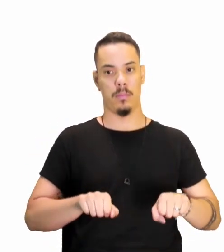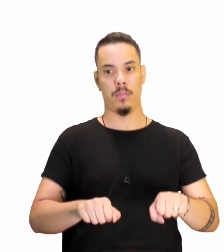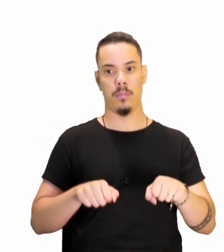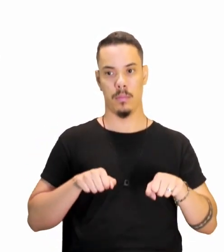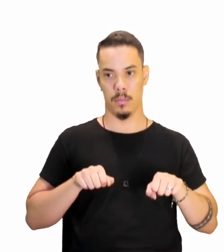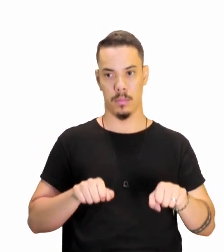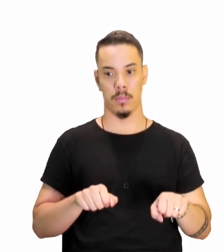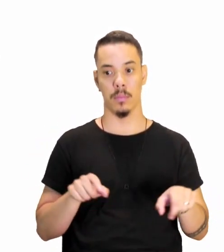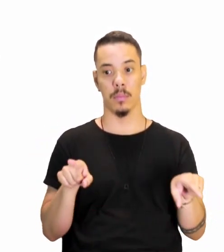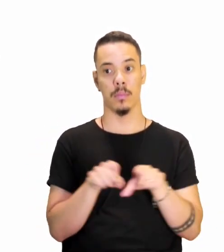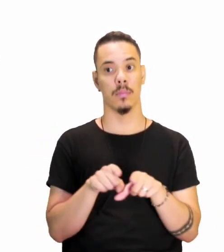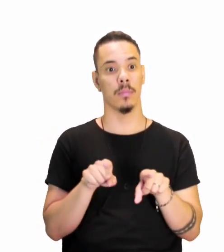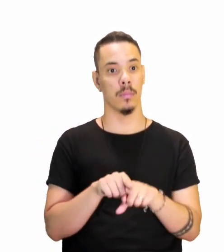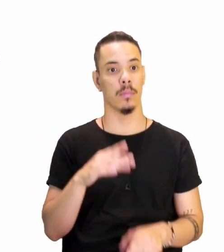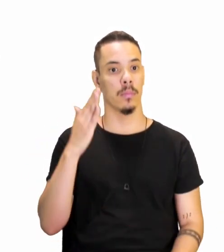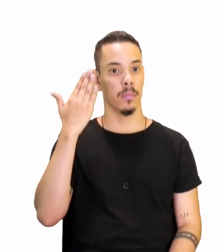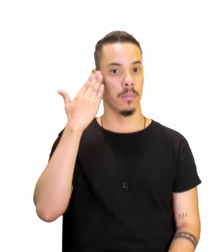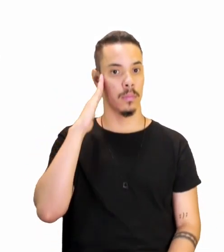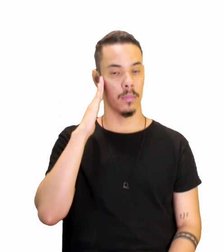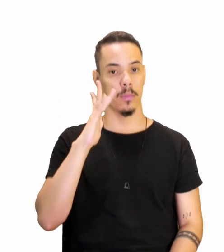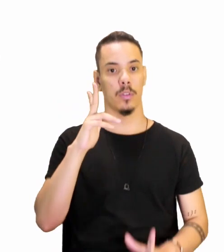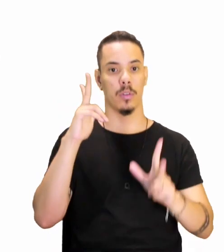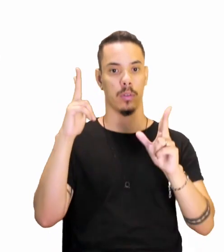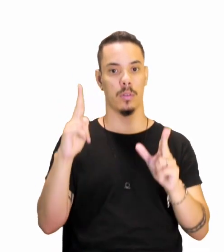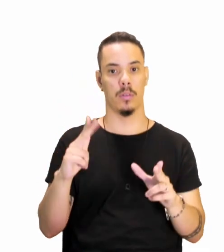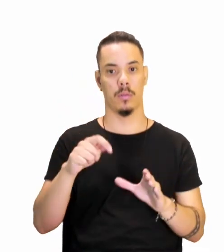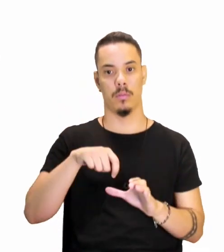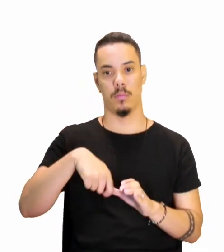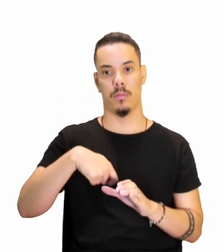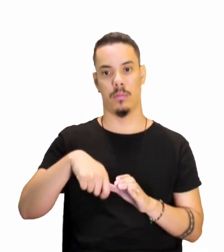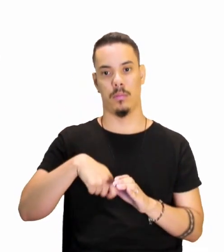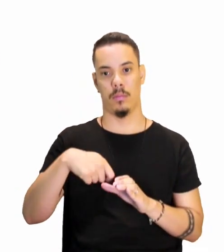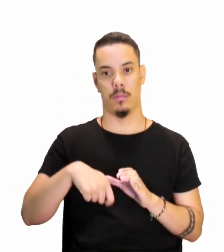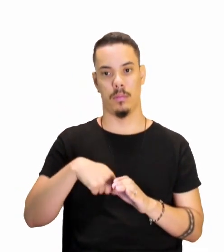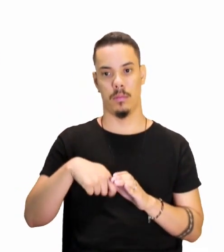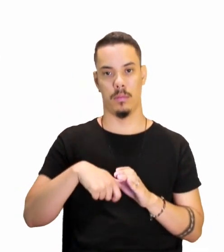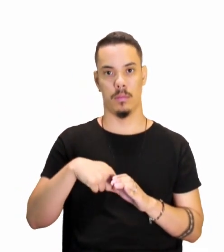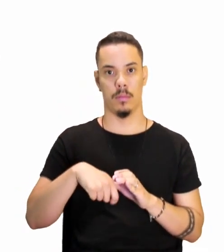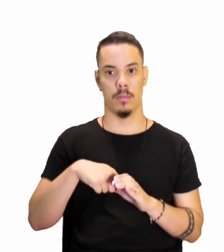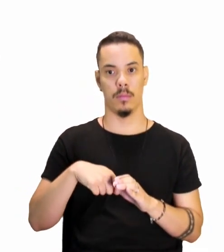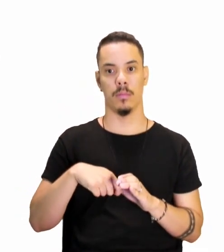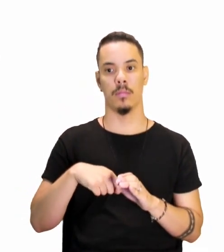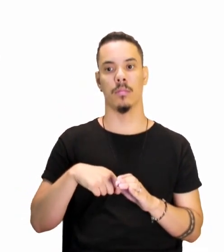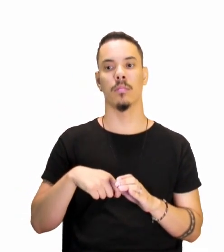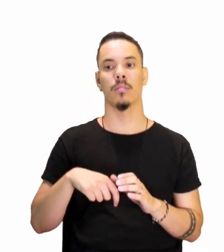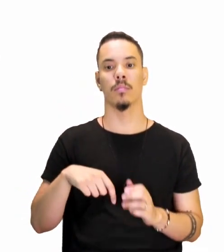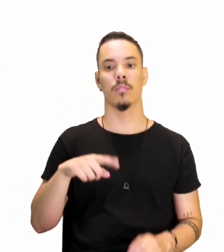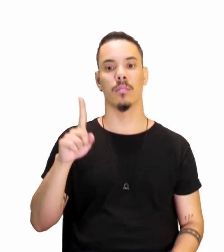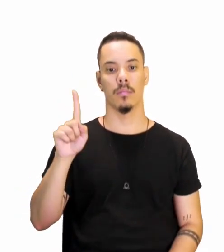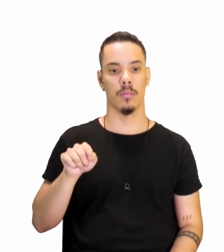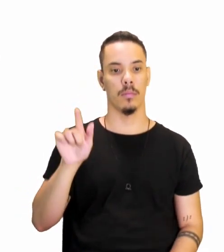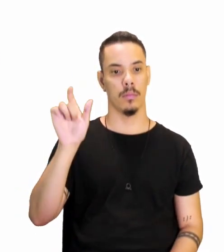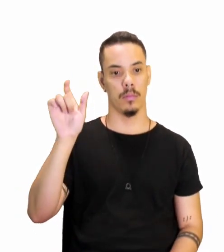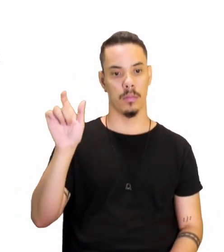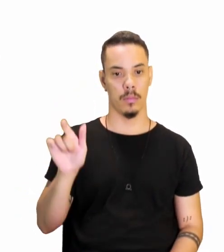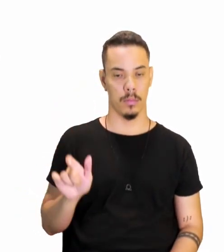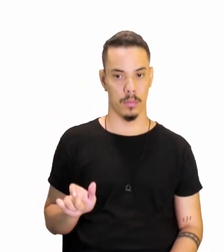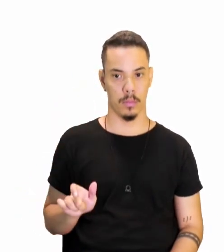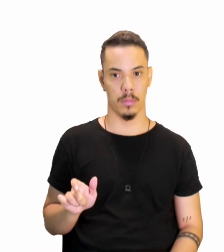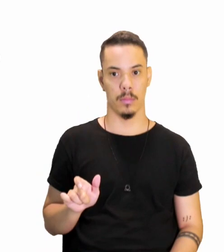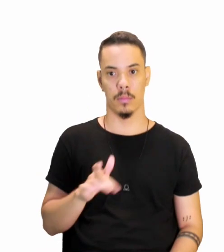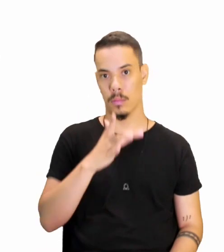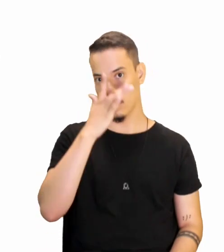engomadeira e que entenda igualmente de cozinha. Sendo moça